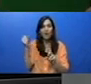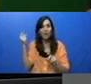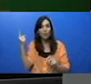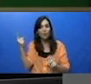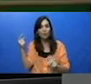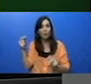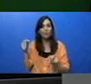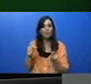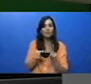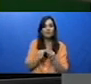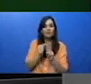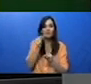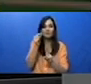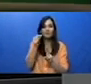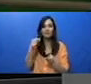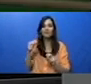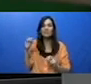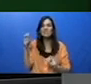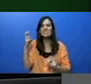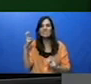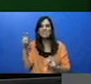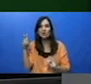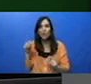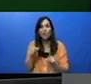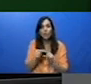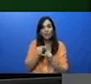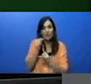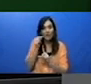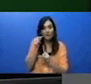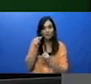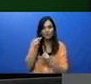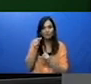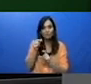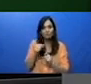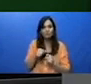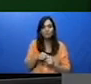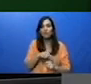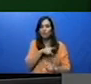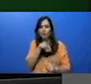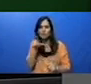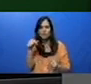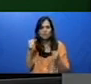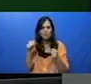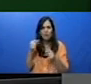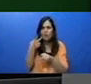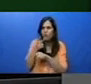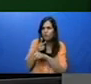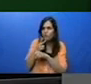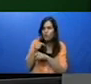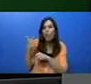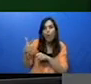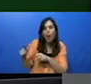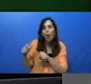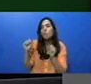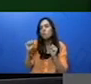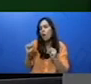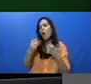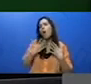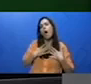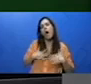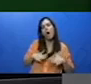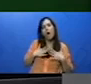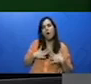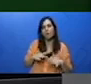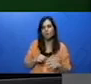5 unidades. Se você precisar, você vai voltar a videoaula para assistir do jeito que você preferir, tá